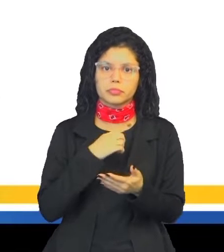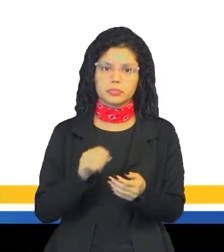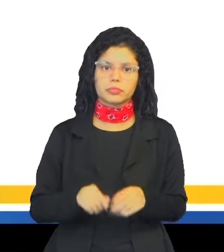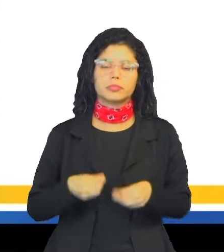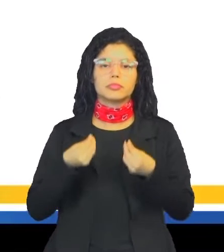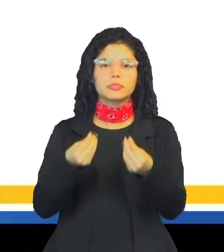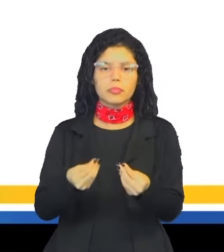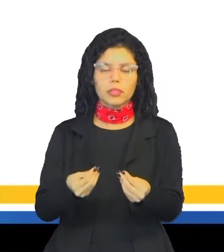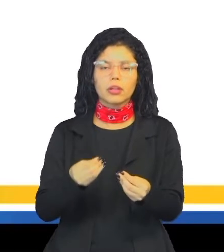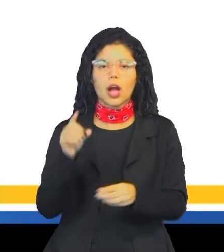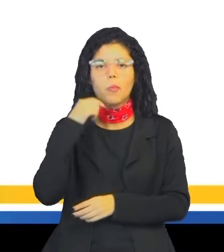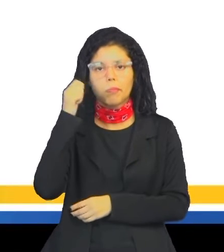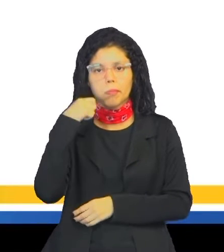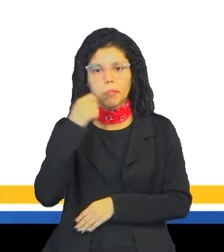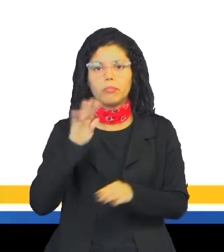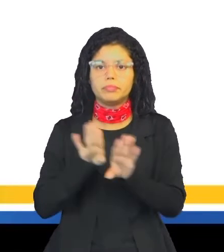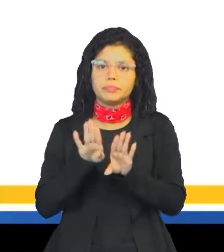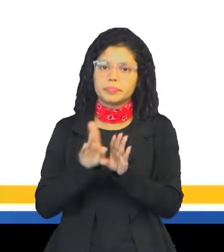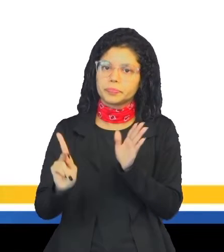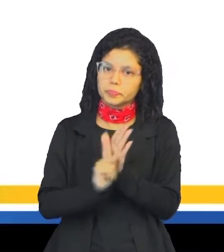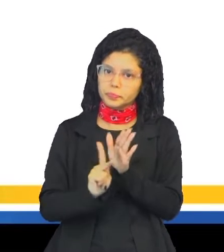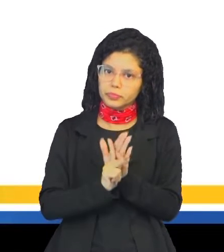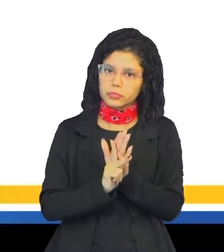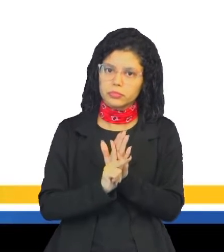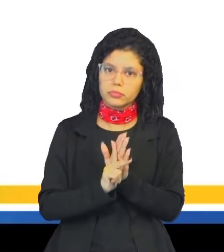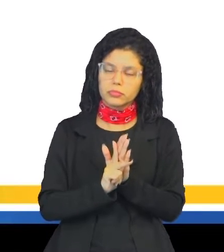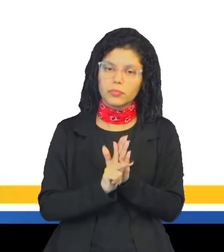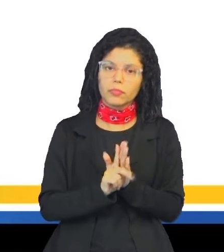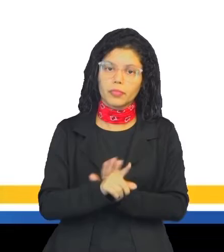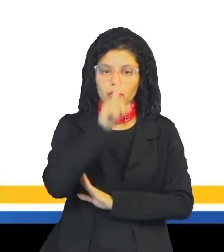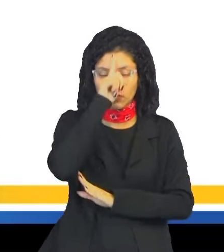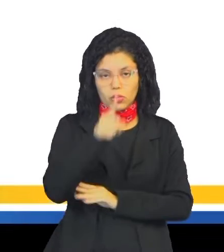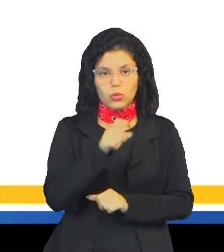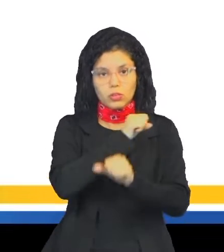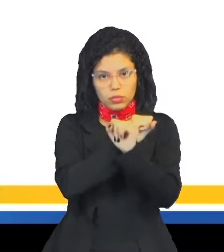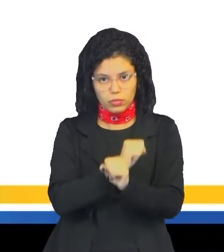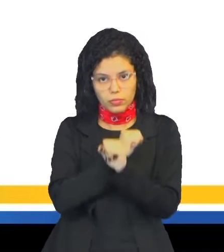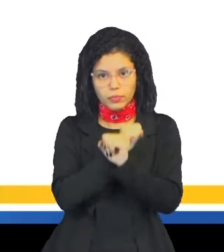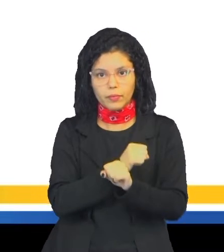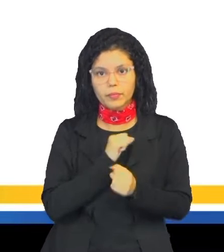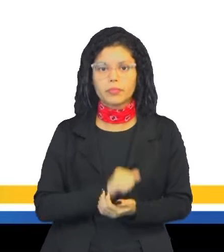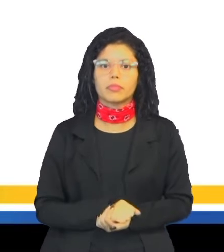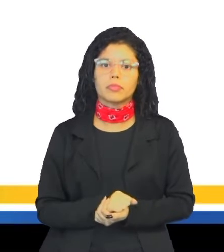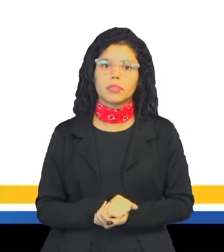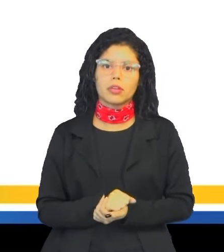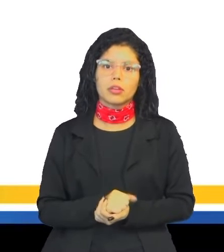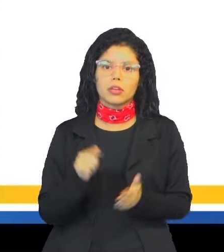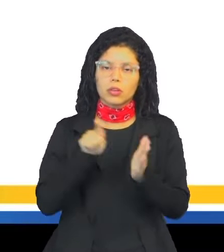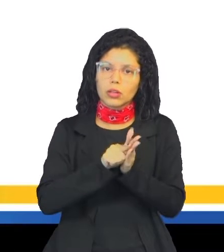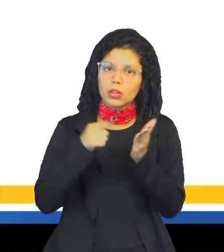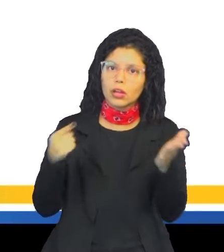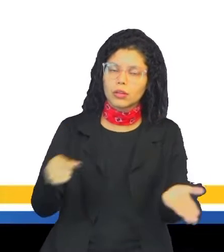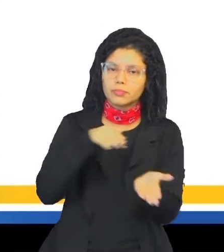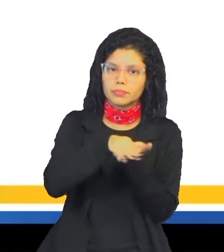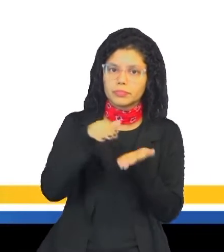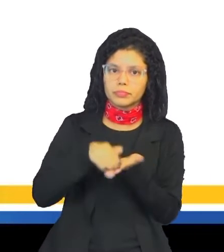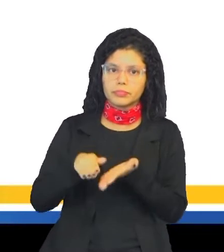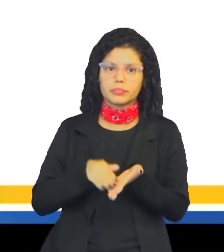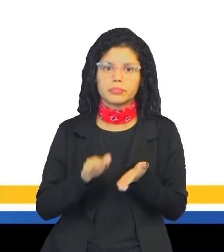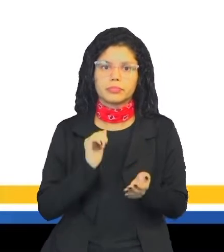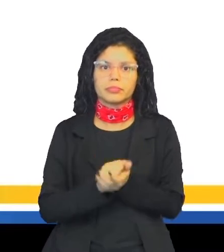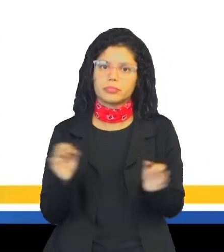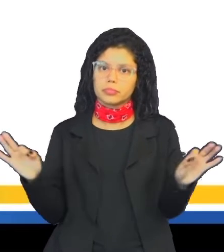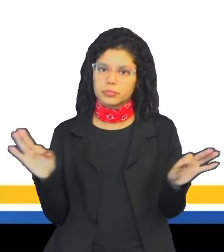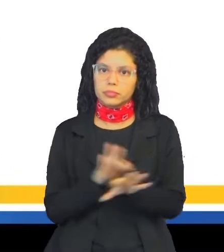de escravos, advogados passaram a atuar efetivamente contra os senhores de escravos, jornalistas publicavam textos defendendo a